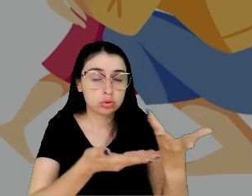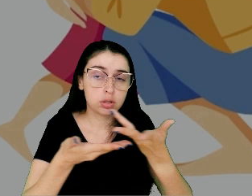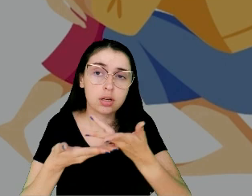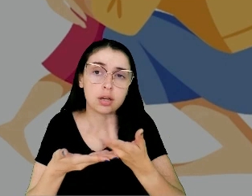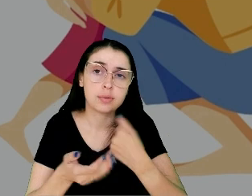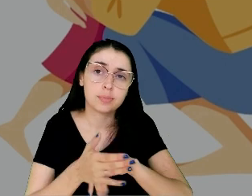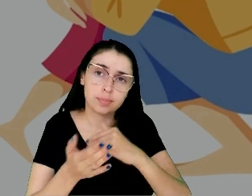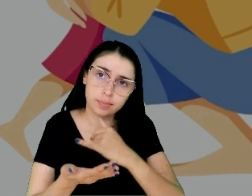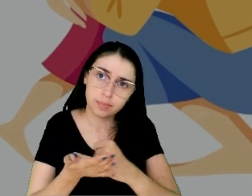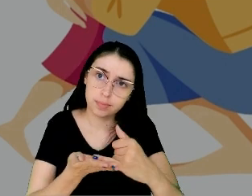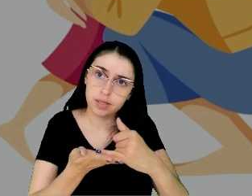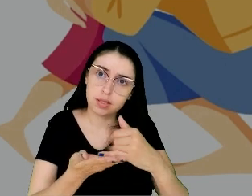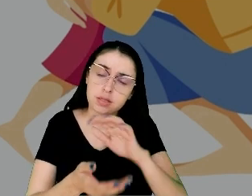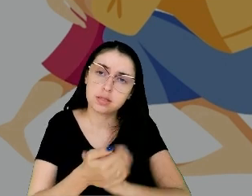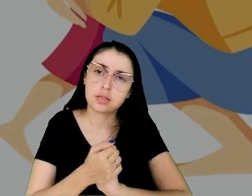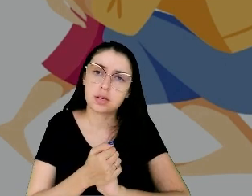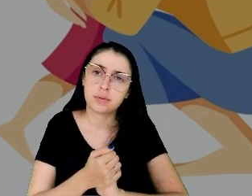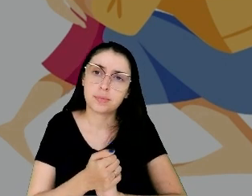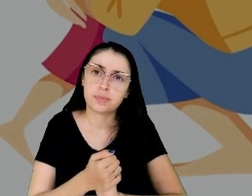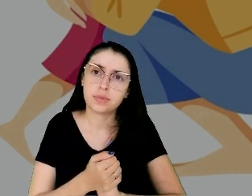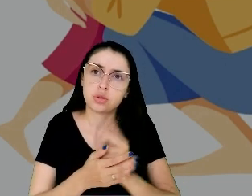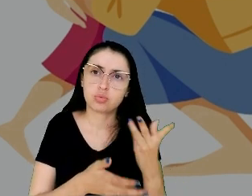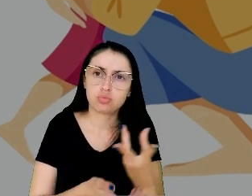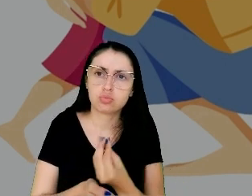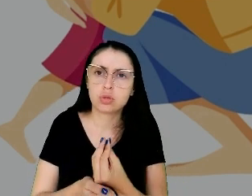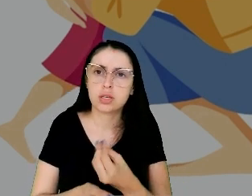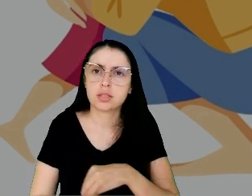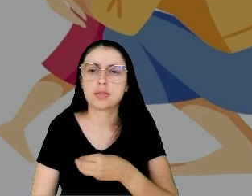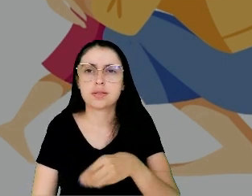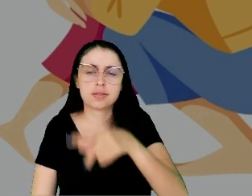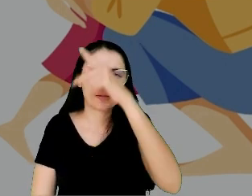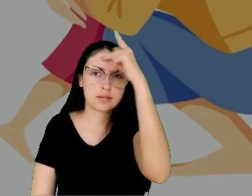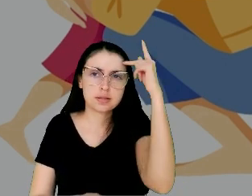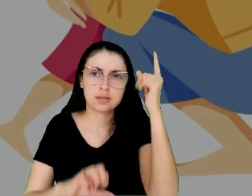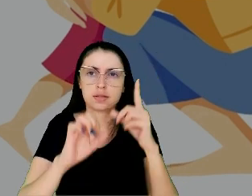de partida para exercermos essa cidadania